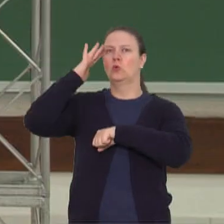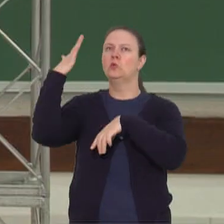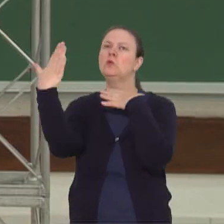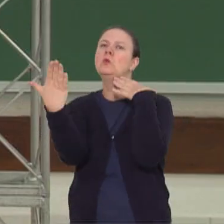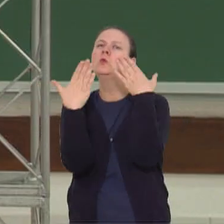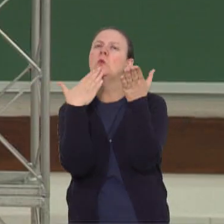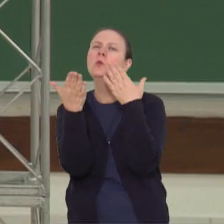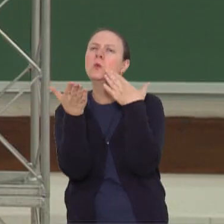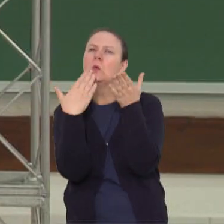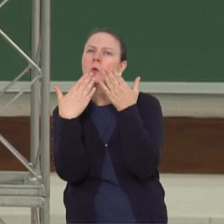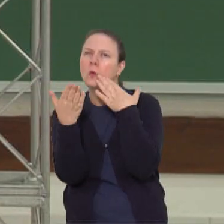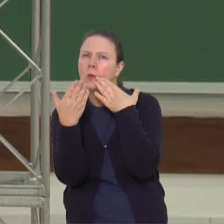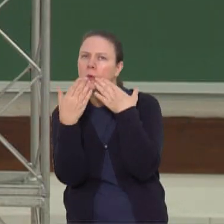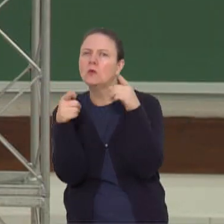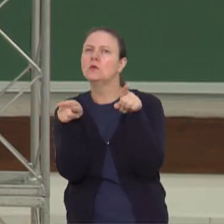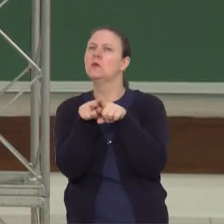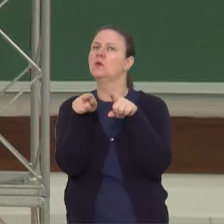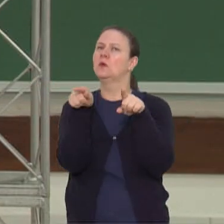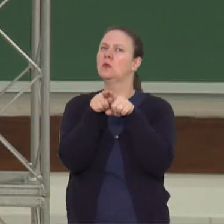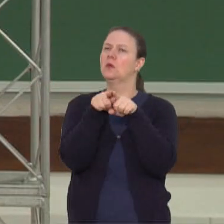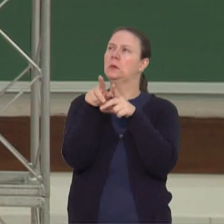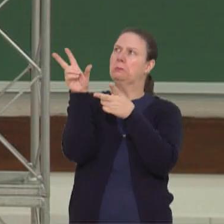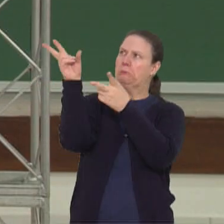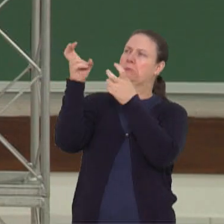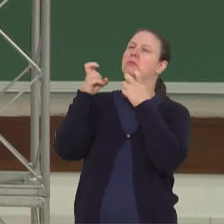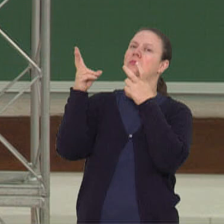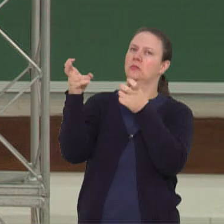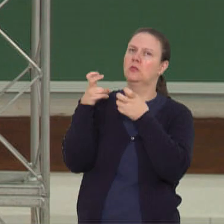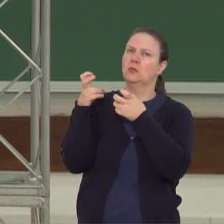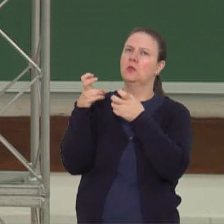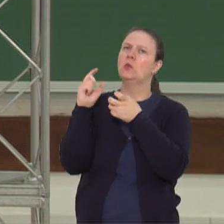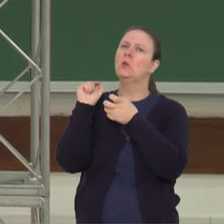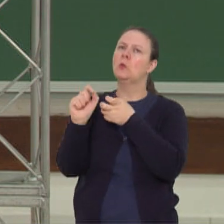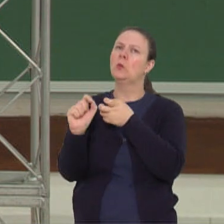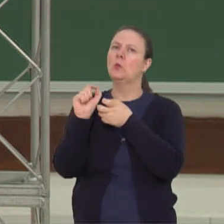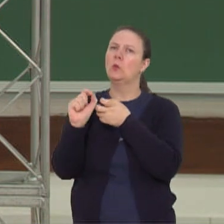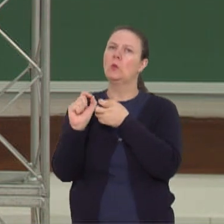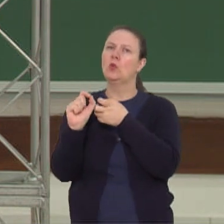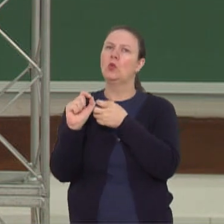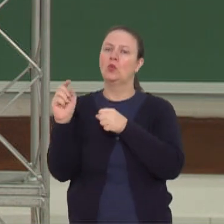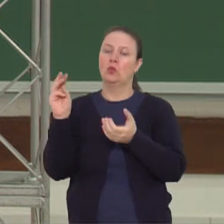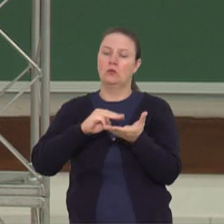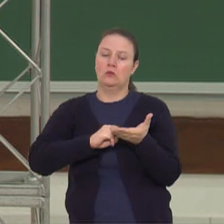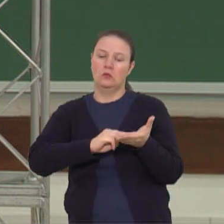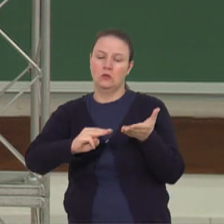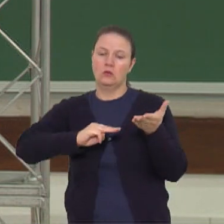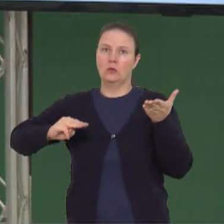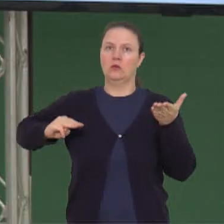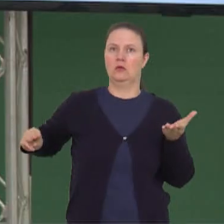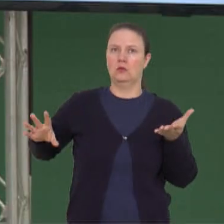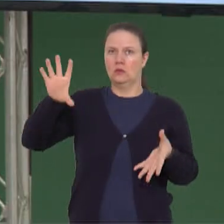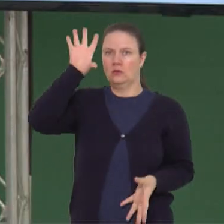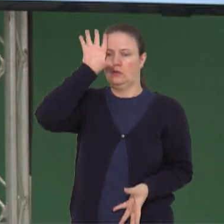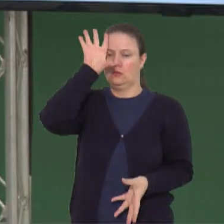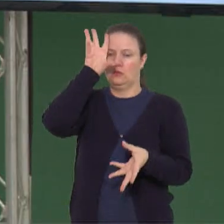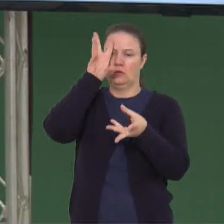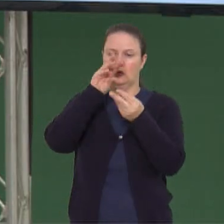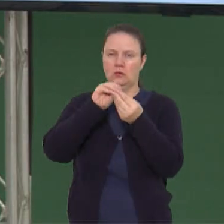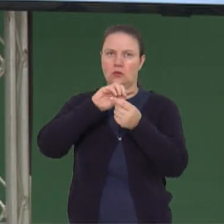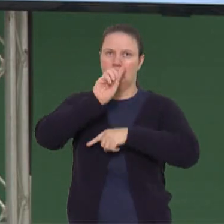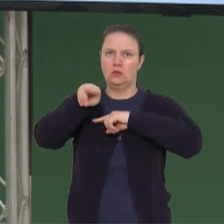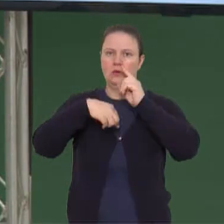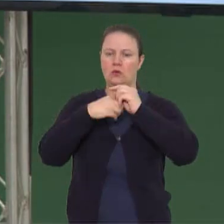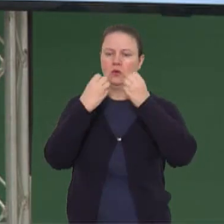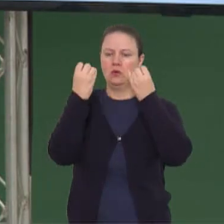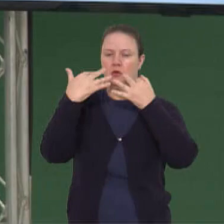primeiro a usar a dialética como método para compreender e explicar o mundo.